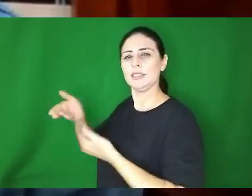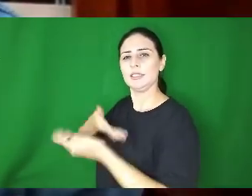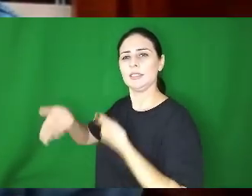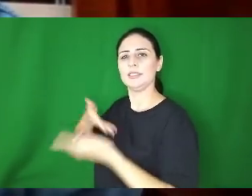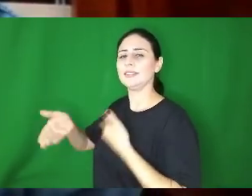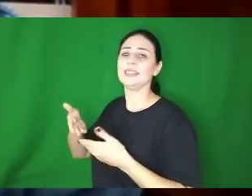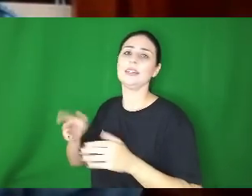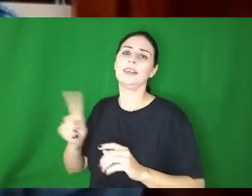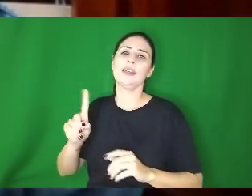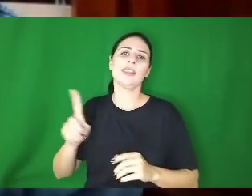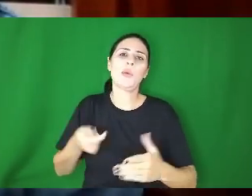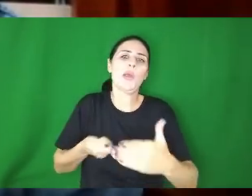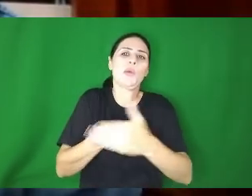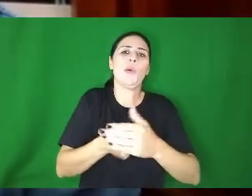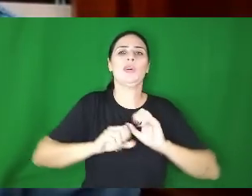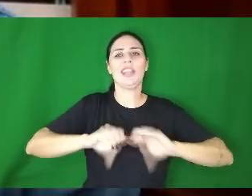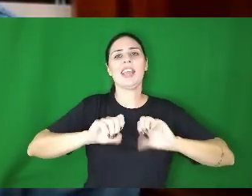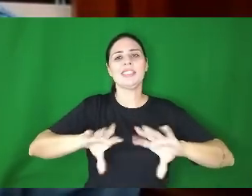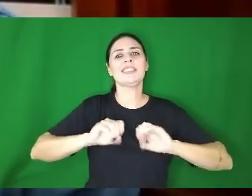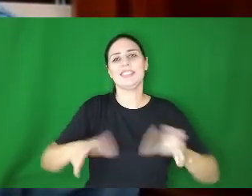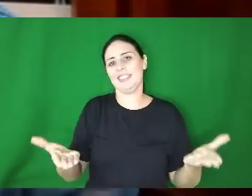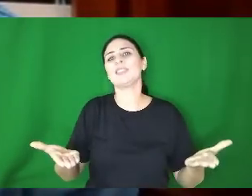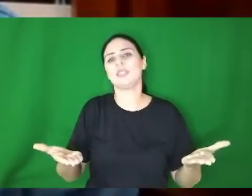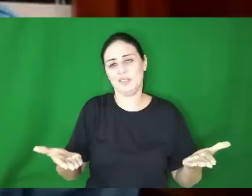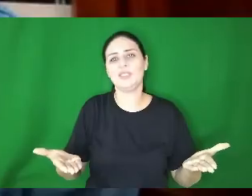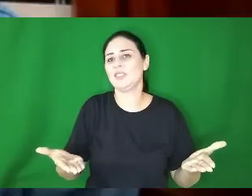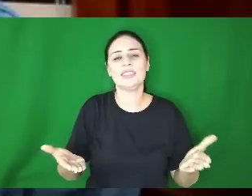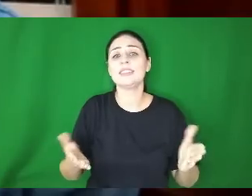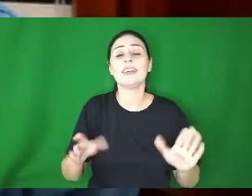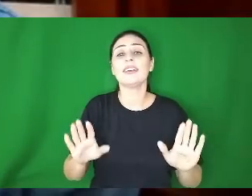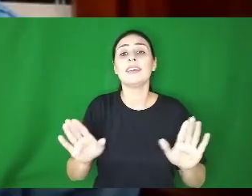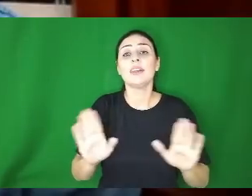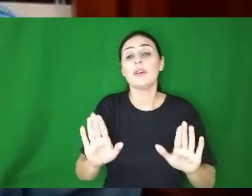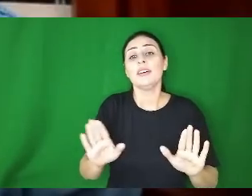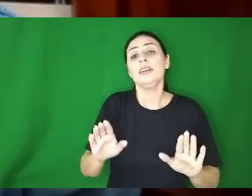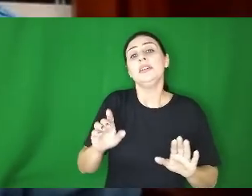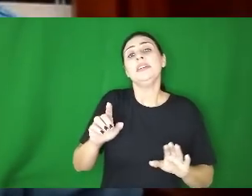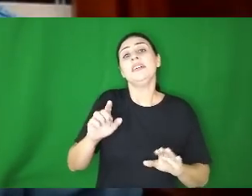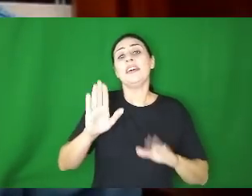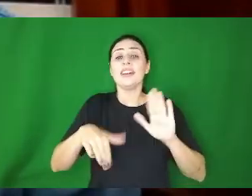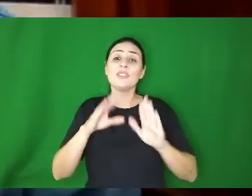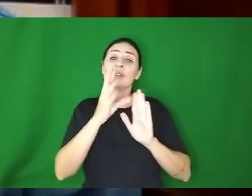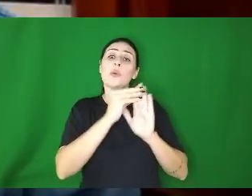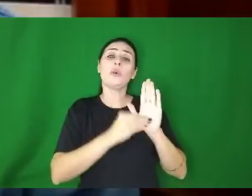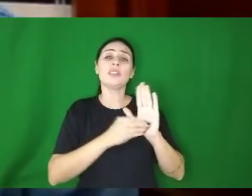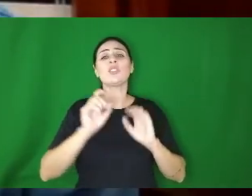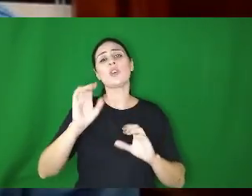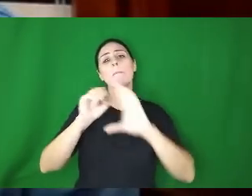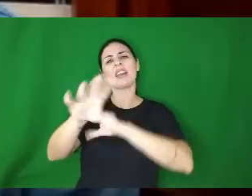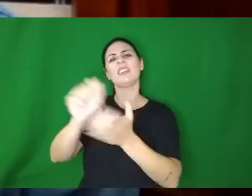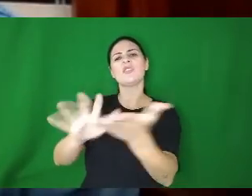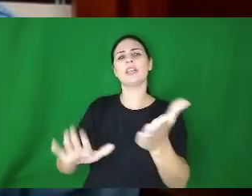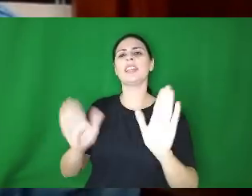perda não está sendo assim, ela está acontecendo e em todos, seja escola pública, escola